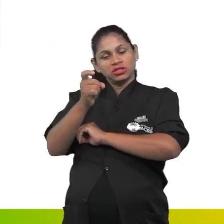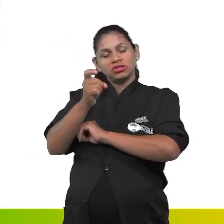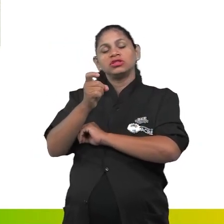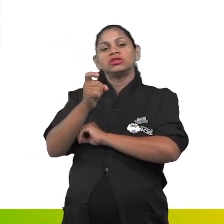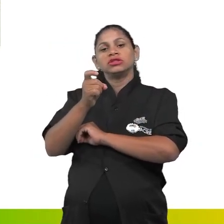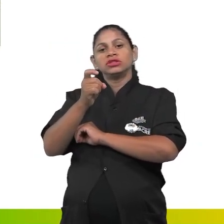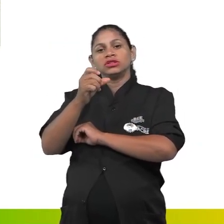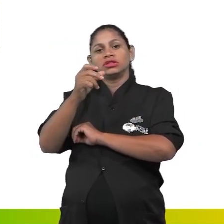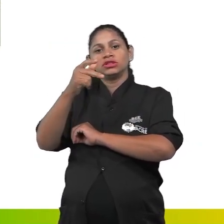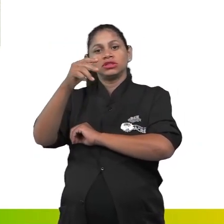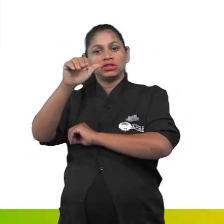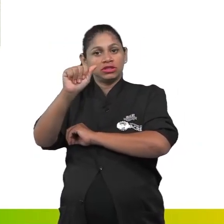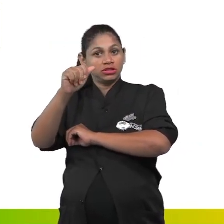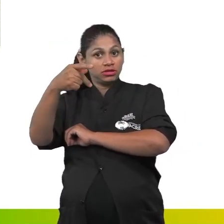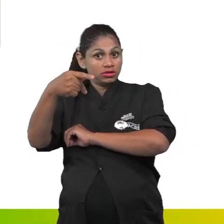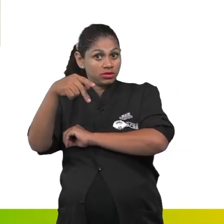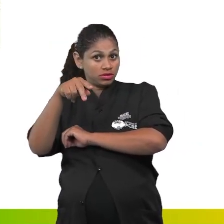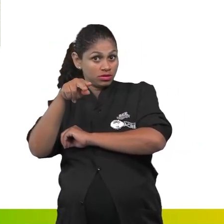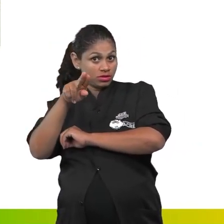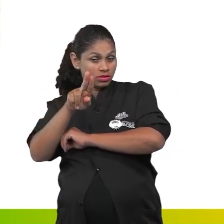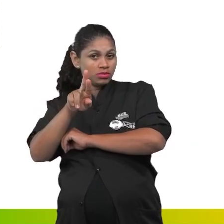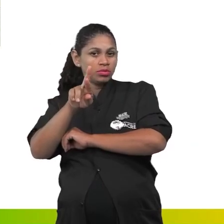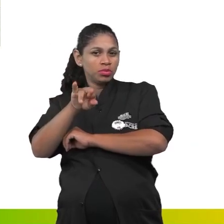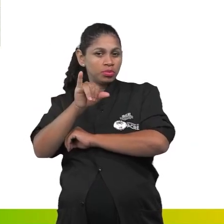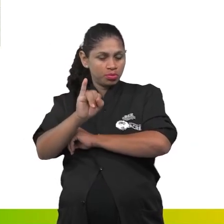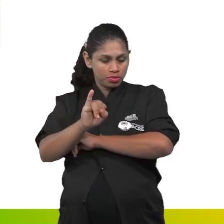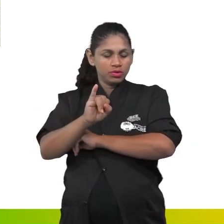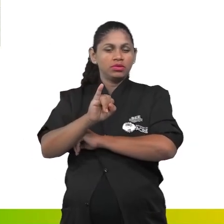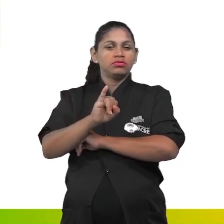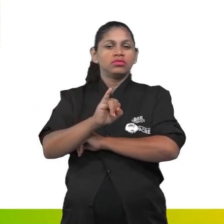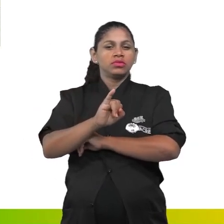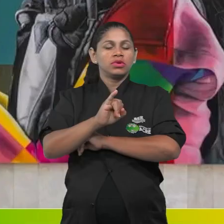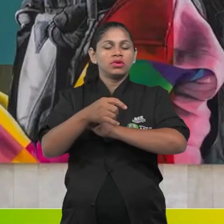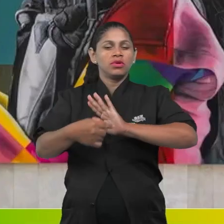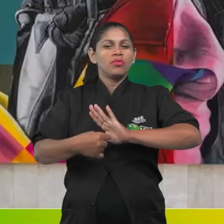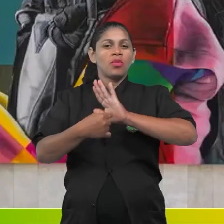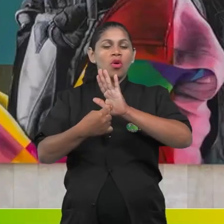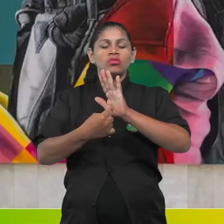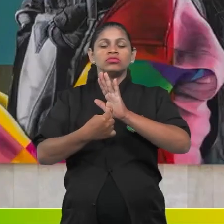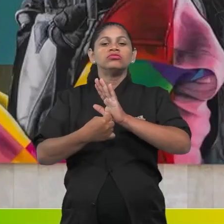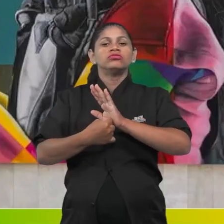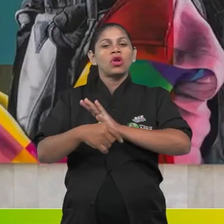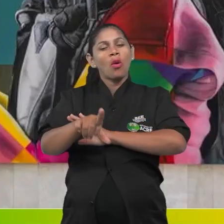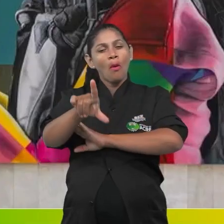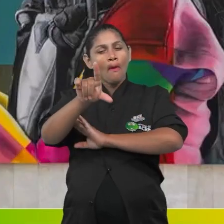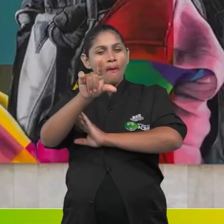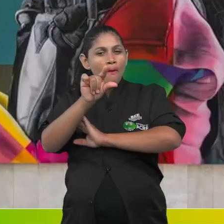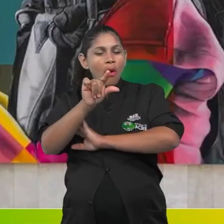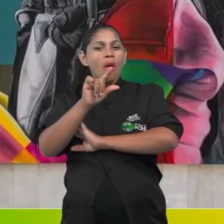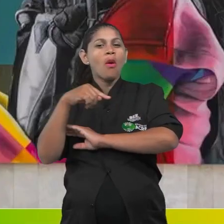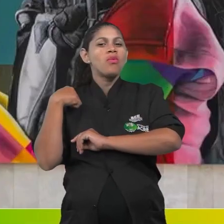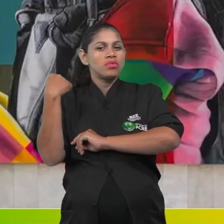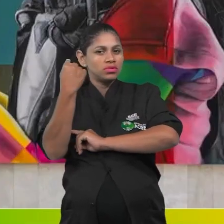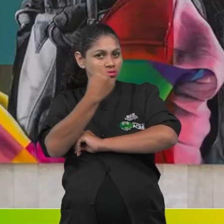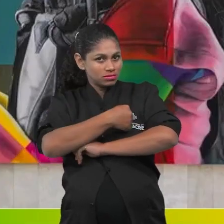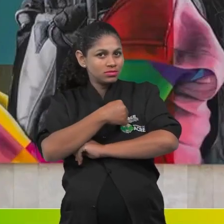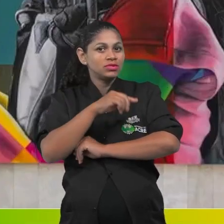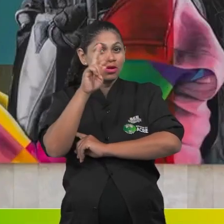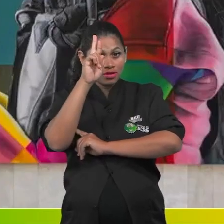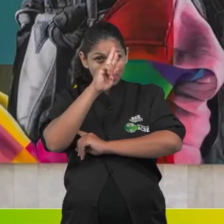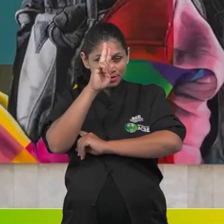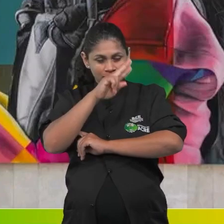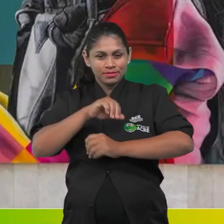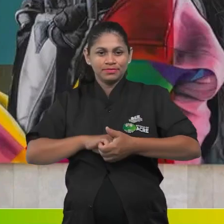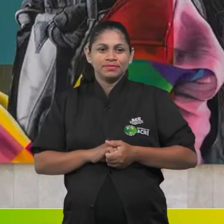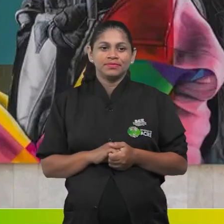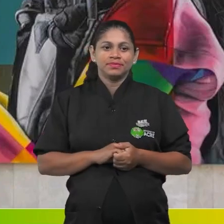impacto ambiental relacionado à arte, também, um pouco da nossa história. Então, no teatro, ela está sempre presente.